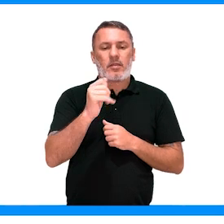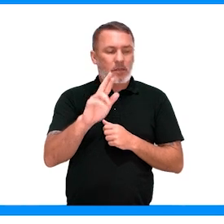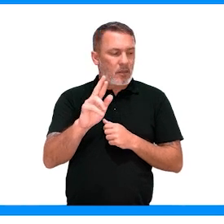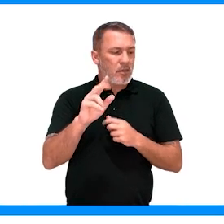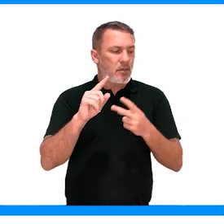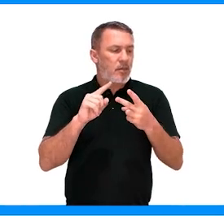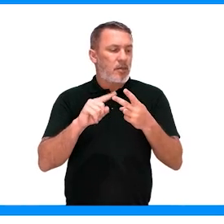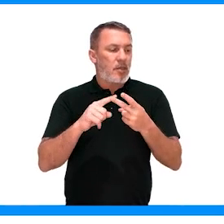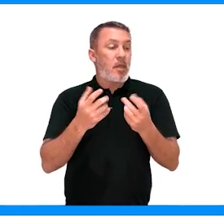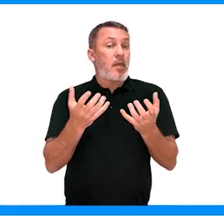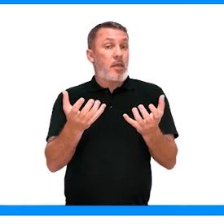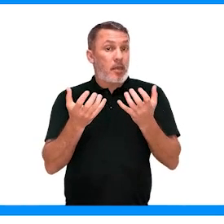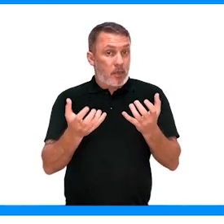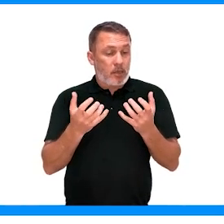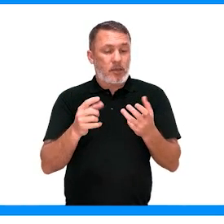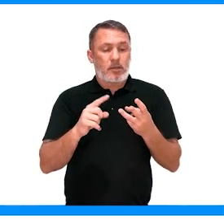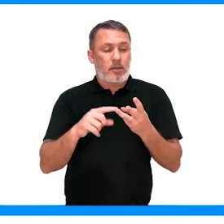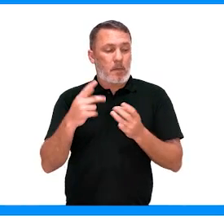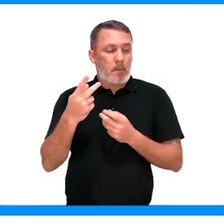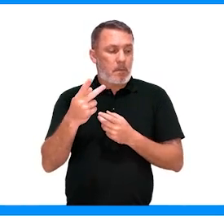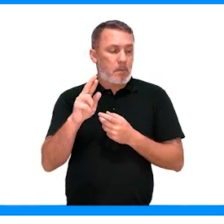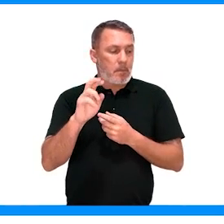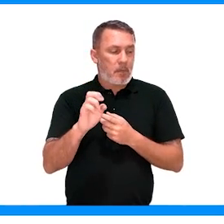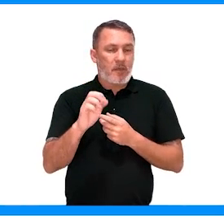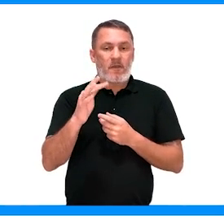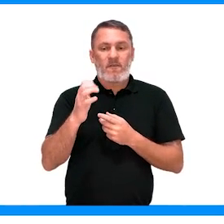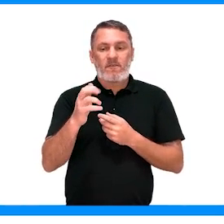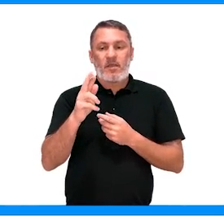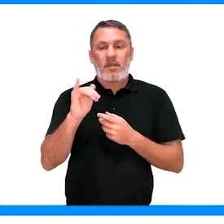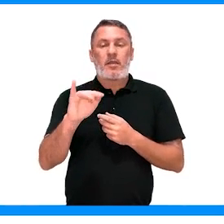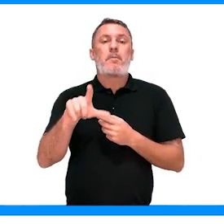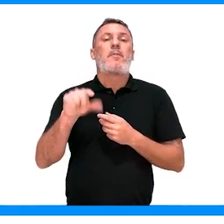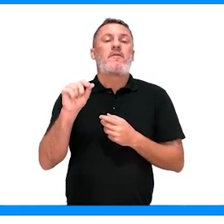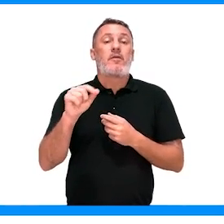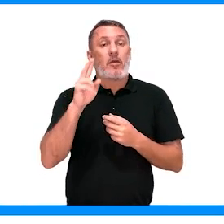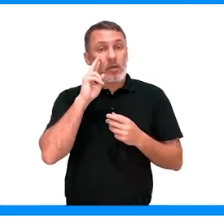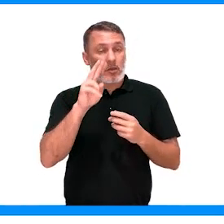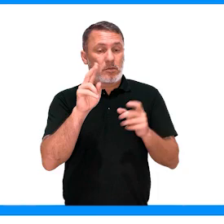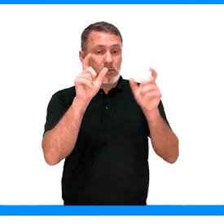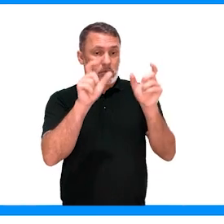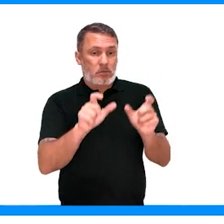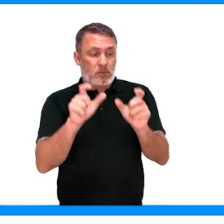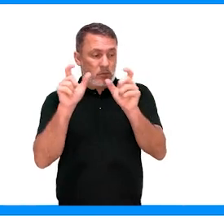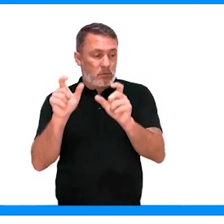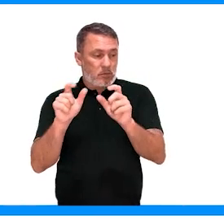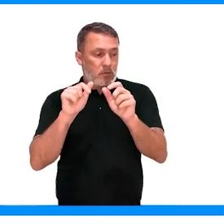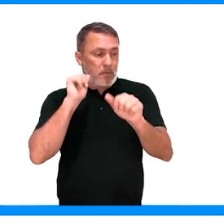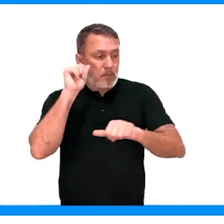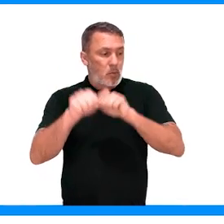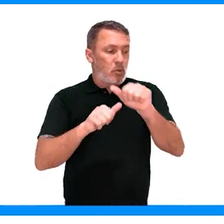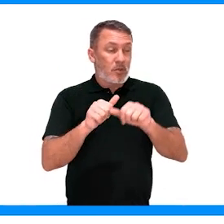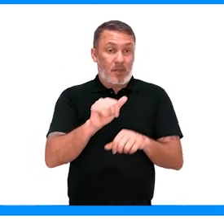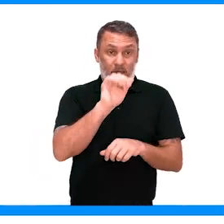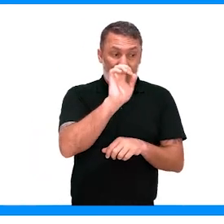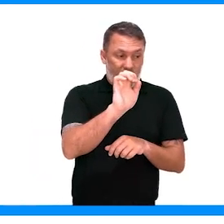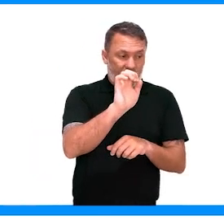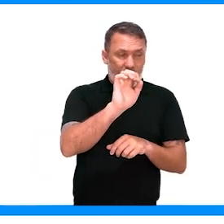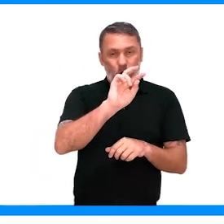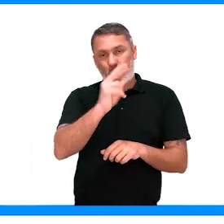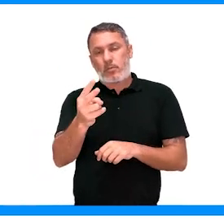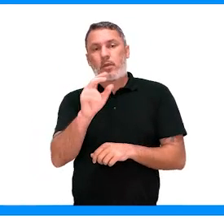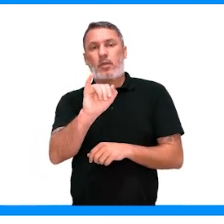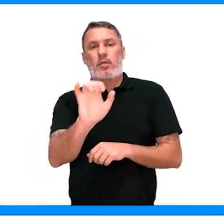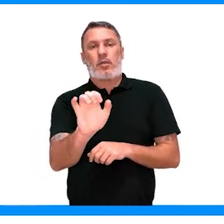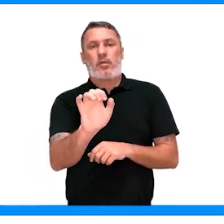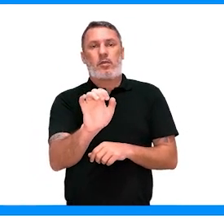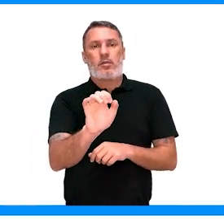querer e preferir. Todos eles vão sofrer a mesma irregularidade, que é passar de E para IE.